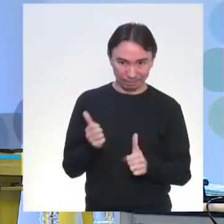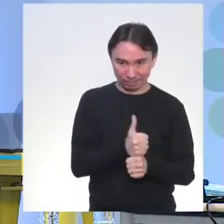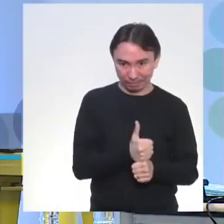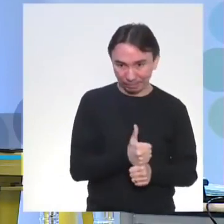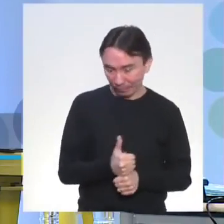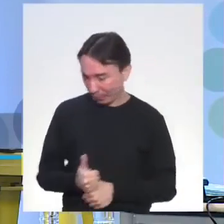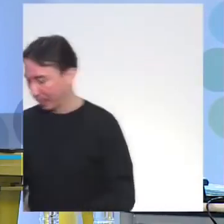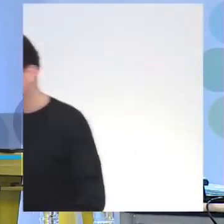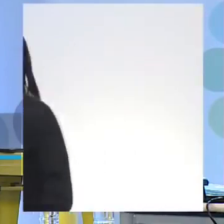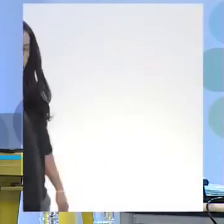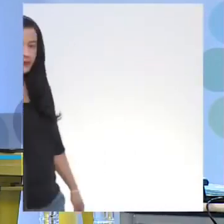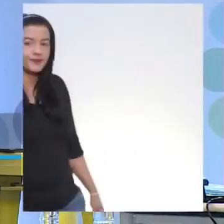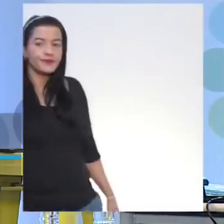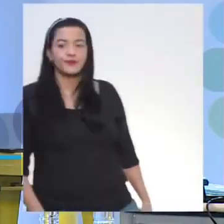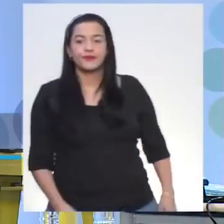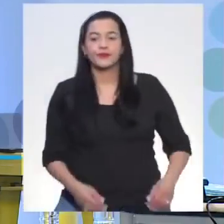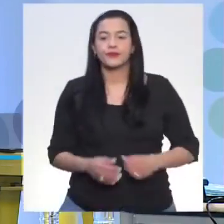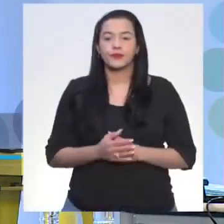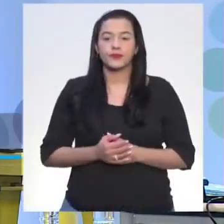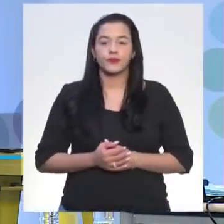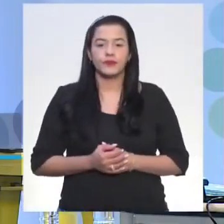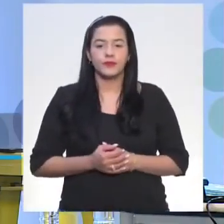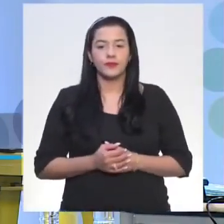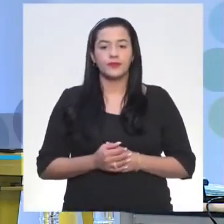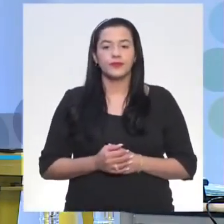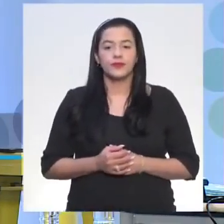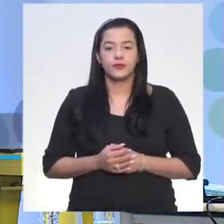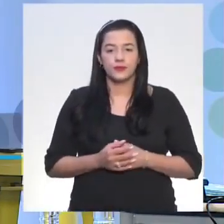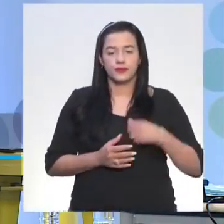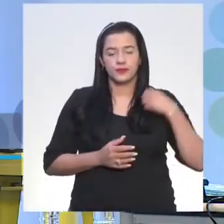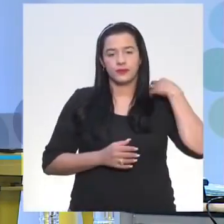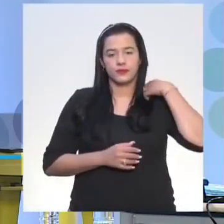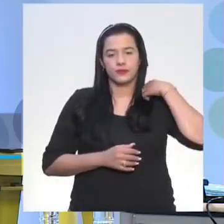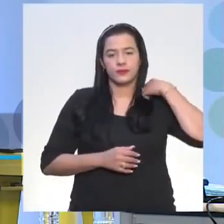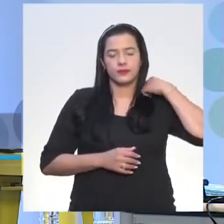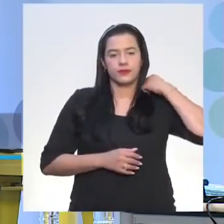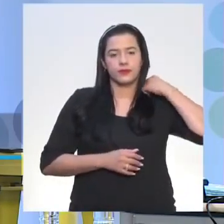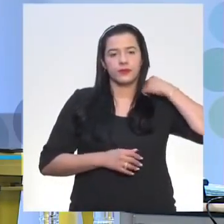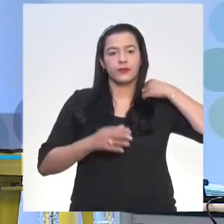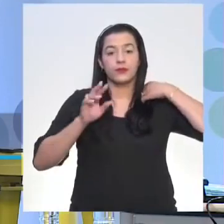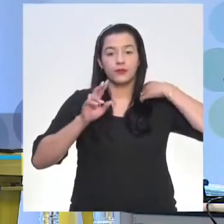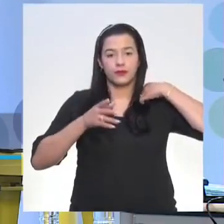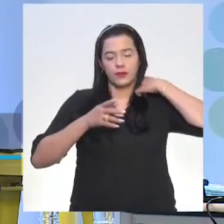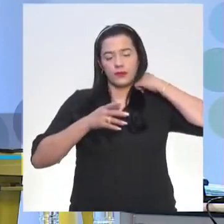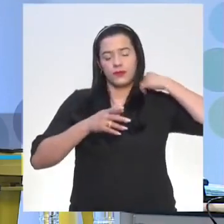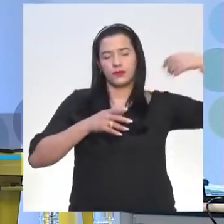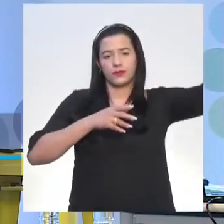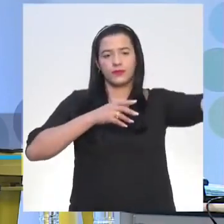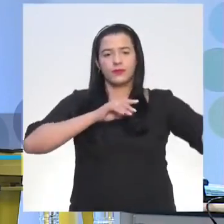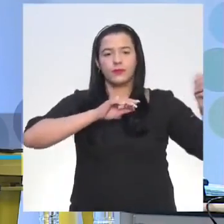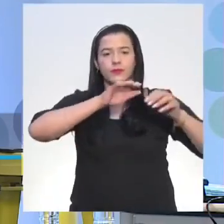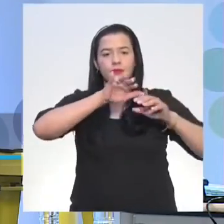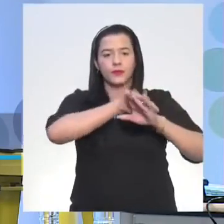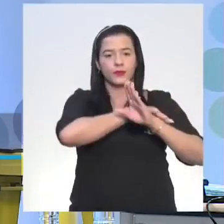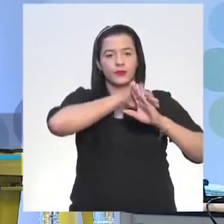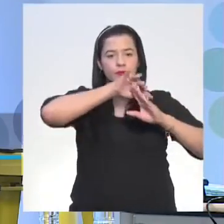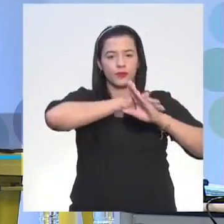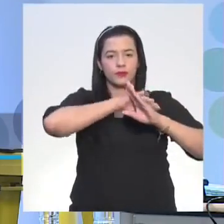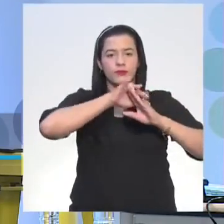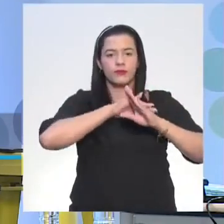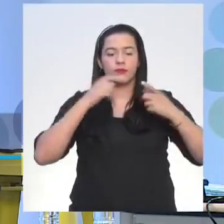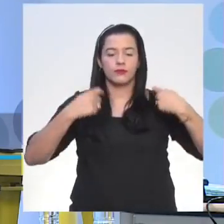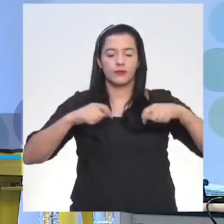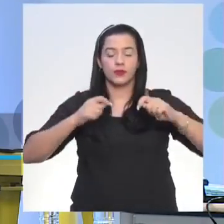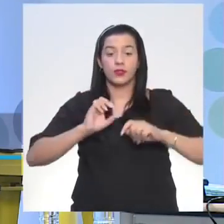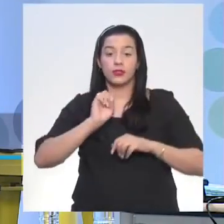não necessariamente elas precisam ter o mesmo tamanho, tá? Elas precisam que os lados sejam proporcionais, né? Se um dobra, os outros vão